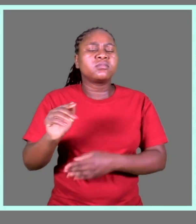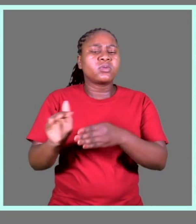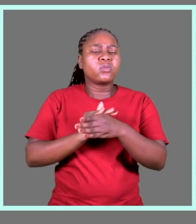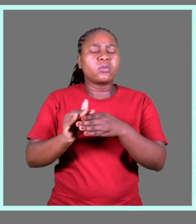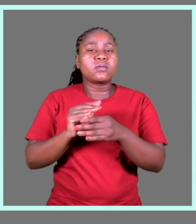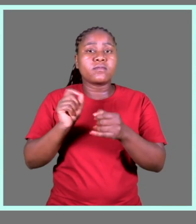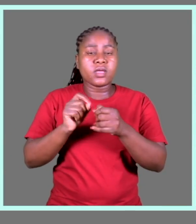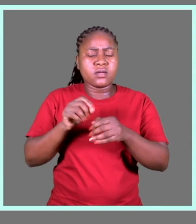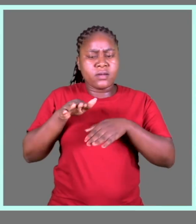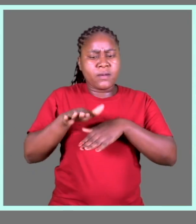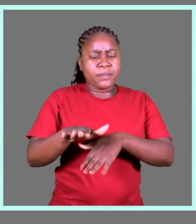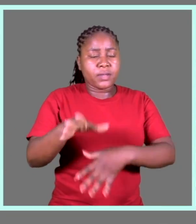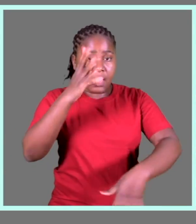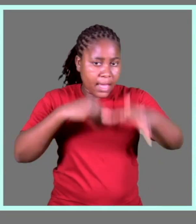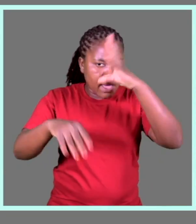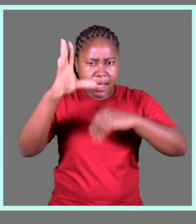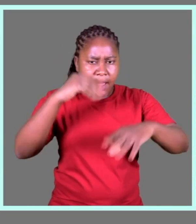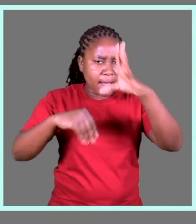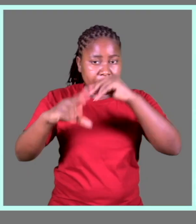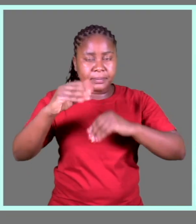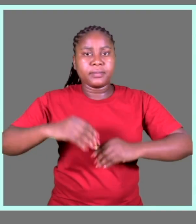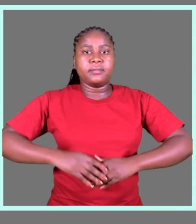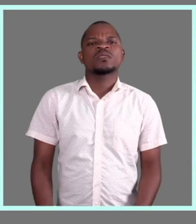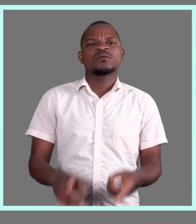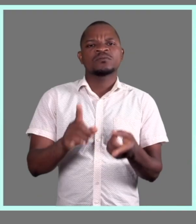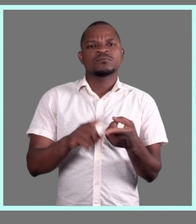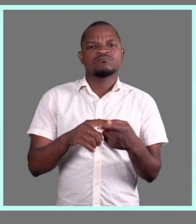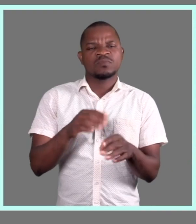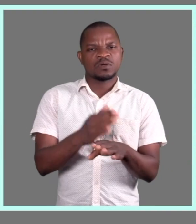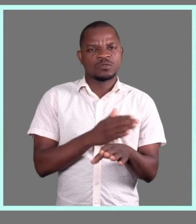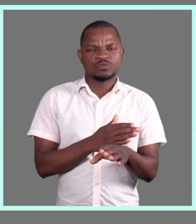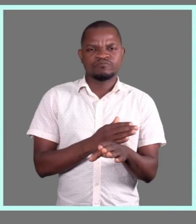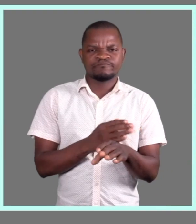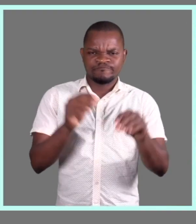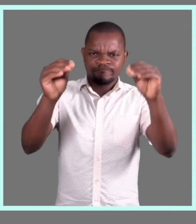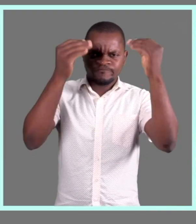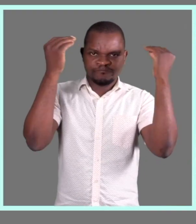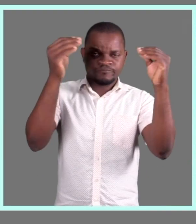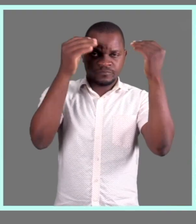de desenvolver a vida a tecidos. Tive formação no ADEMO,